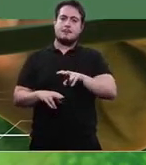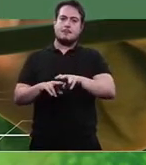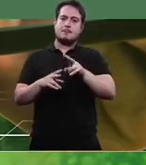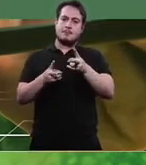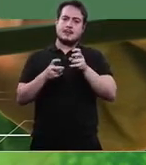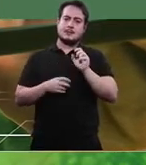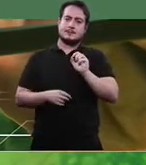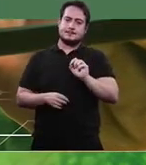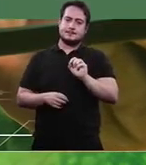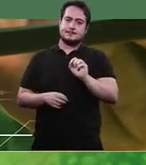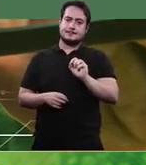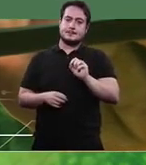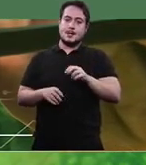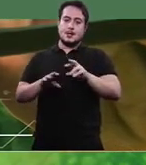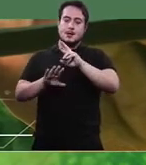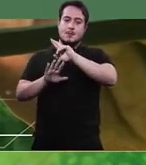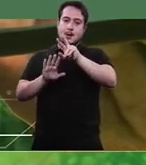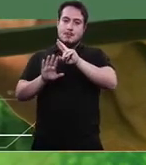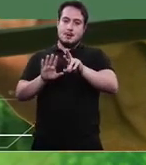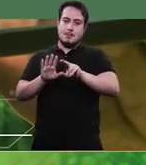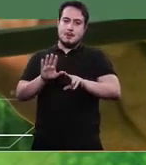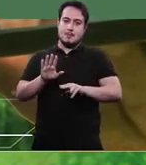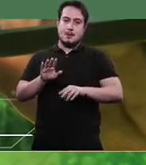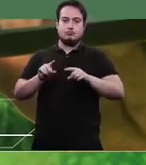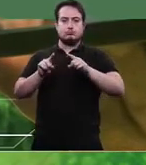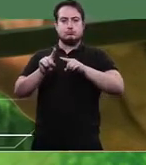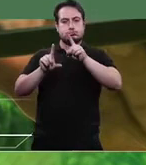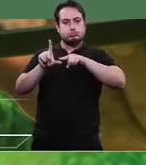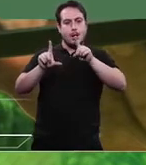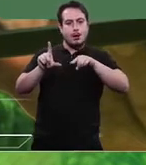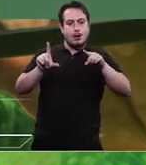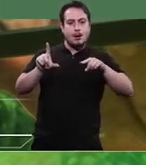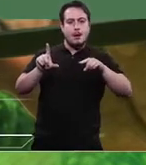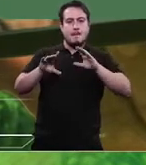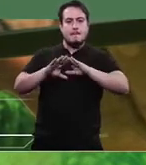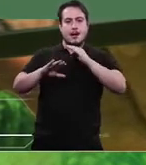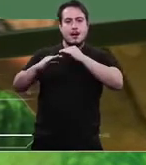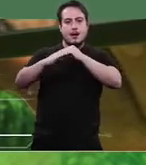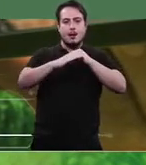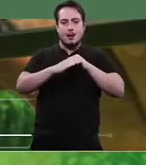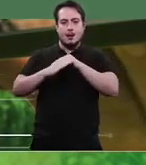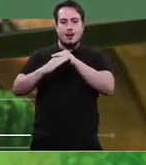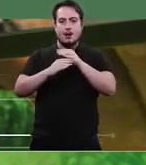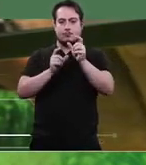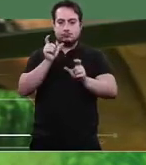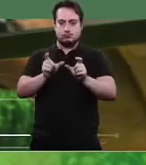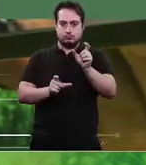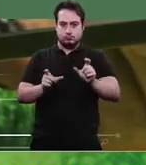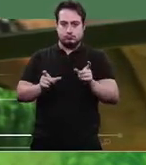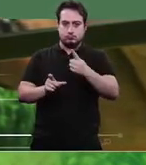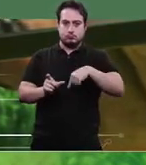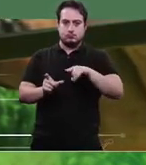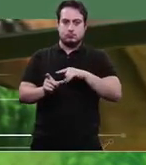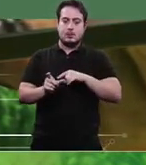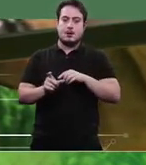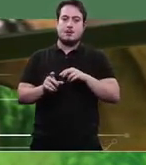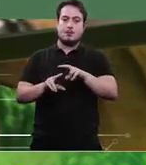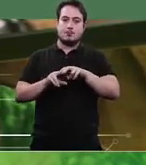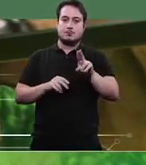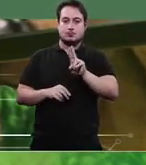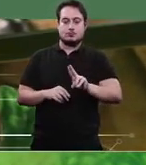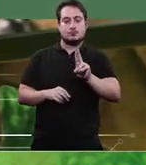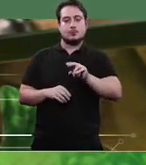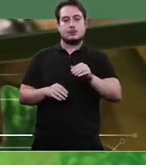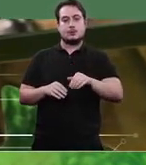Rondônia uma distribuição um pouco mais equânime entre os grandes produtos exportados pela região,